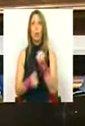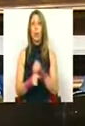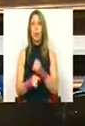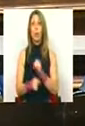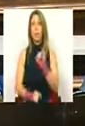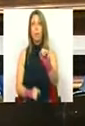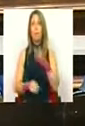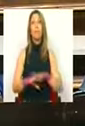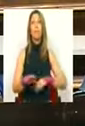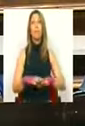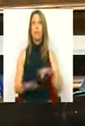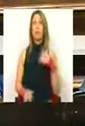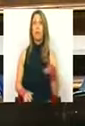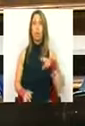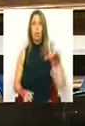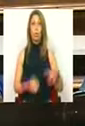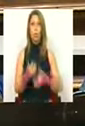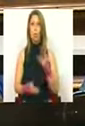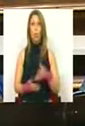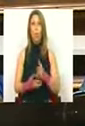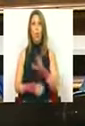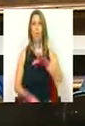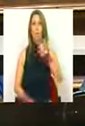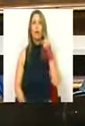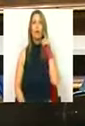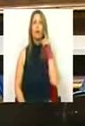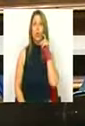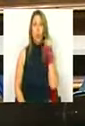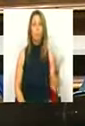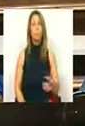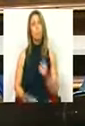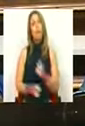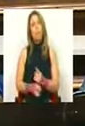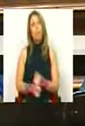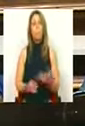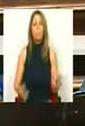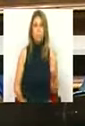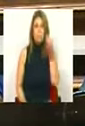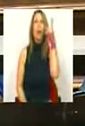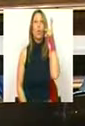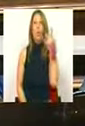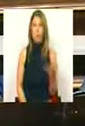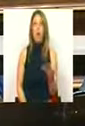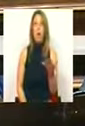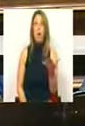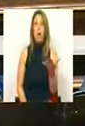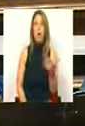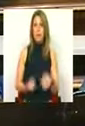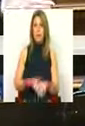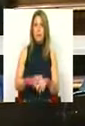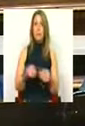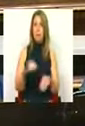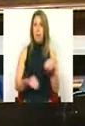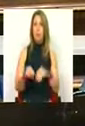Portugal continue a ser um país seguro. Também apesar do Governo, pronto, acordou agora em plena época eleitoral,